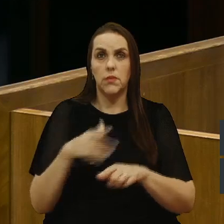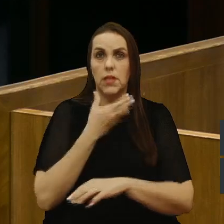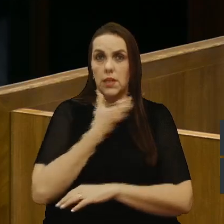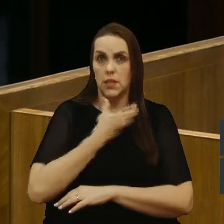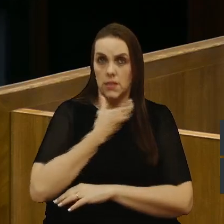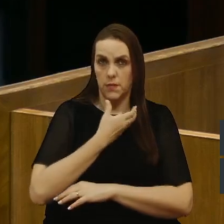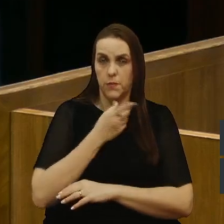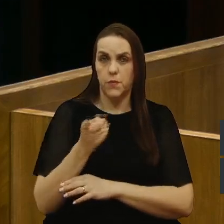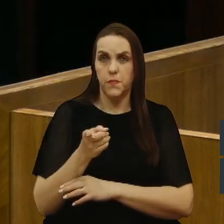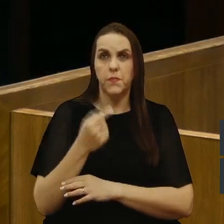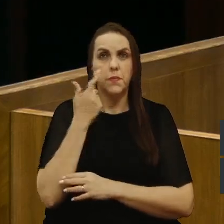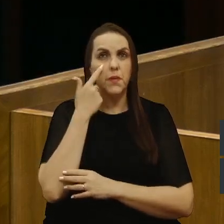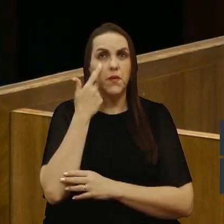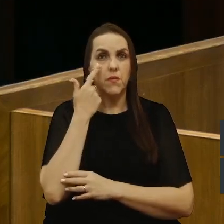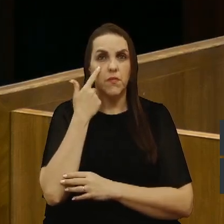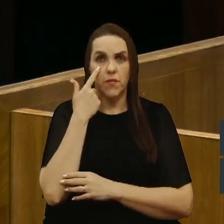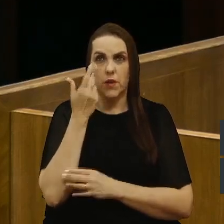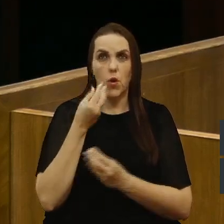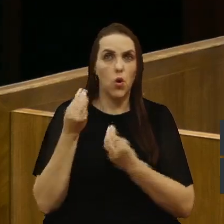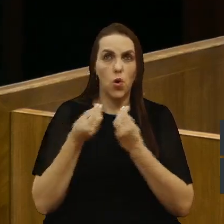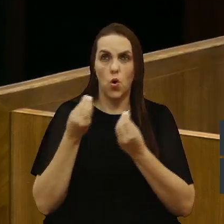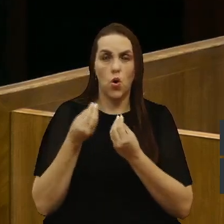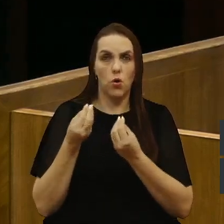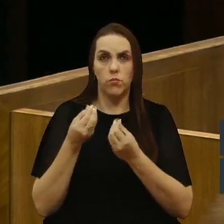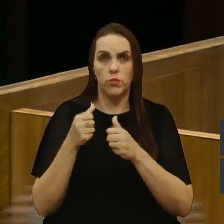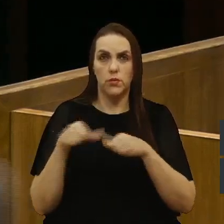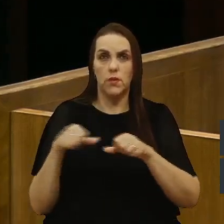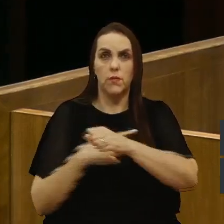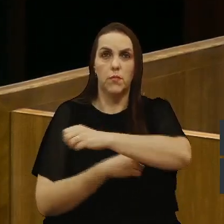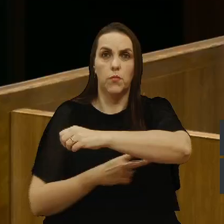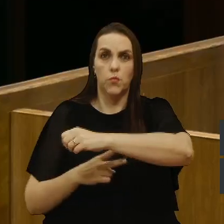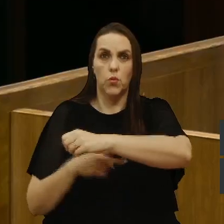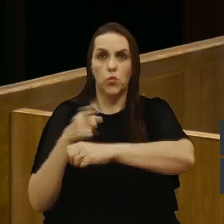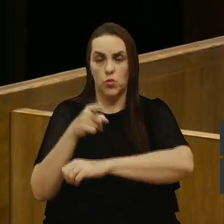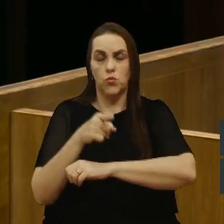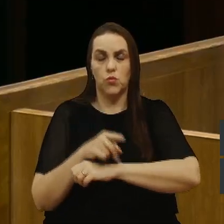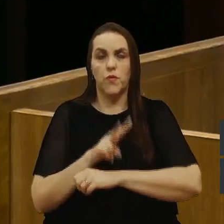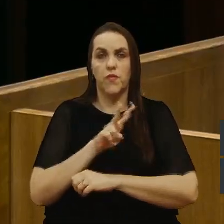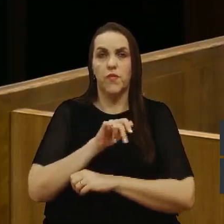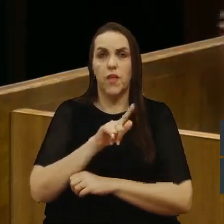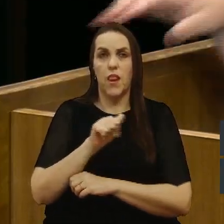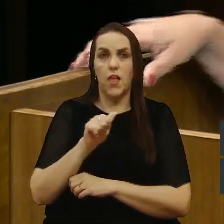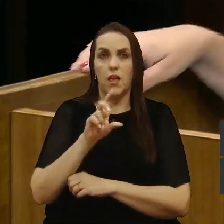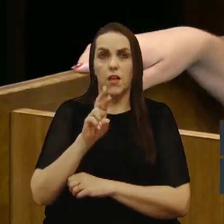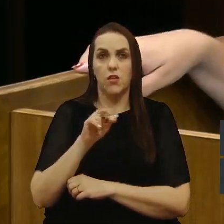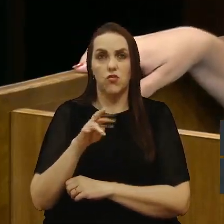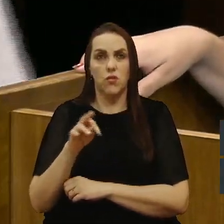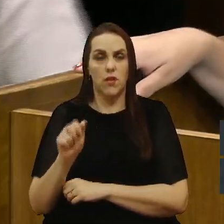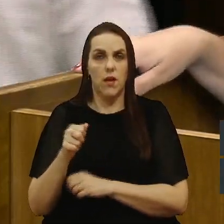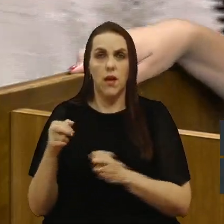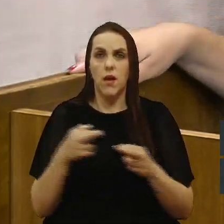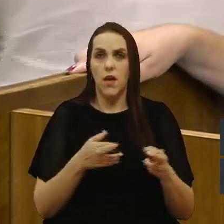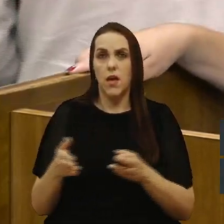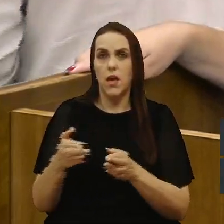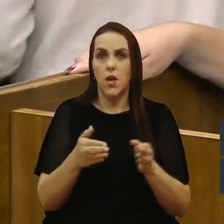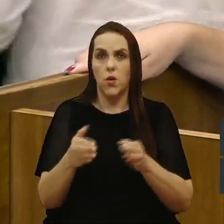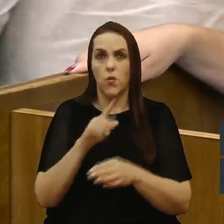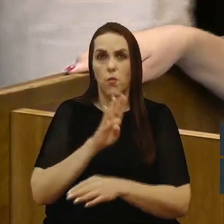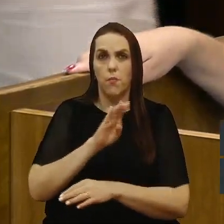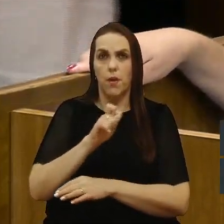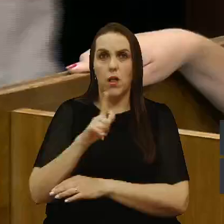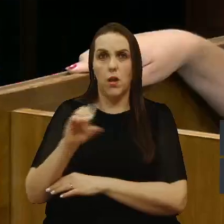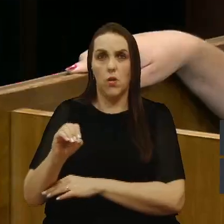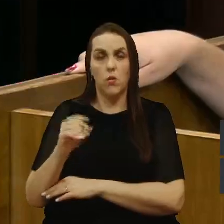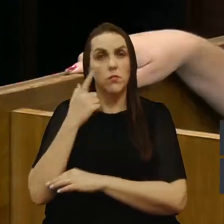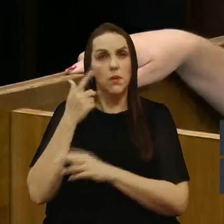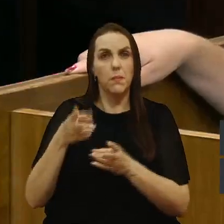dezembro para verificar a situação da ponte lá de Vila Cristina, lá do Rio Belo, e lá a gente se